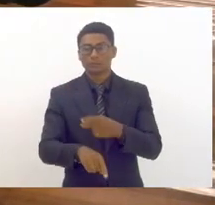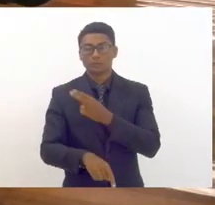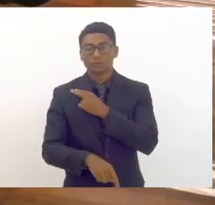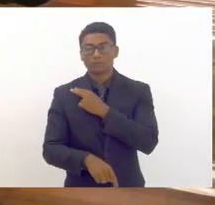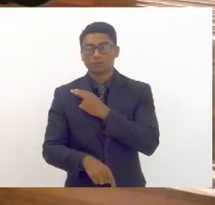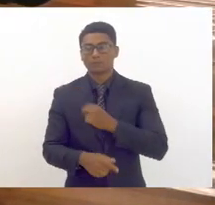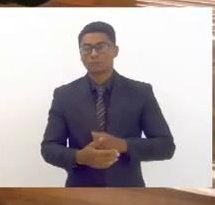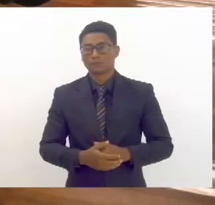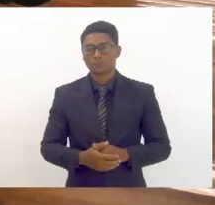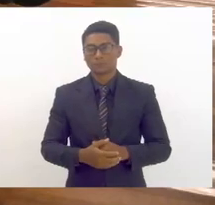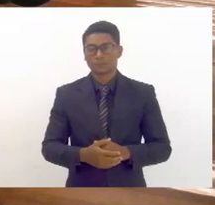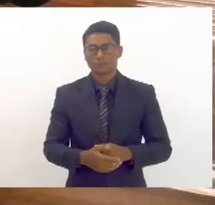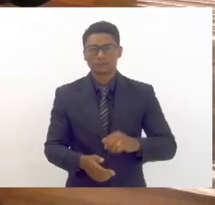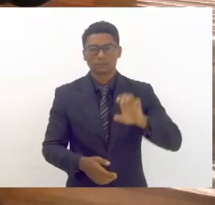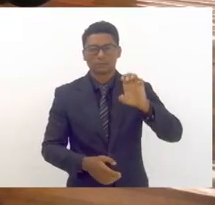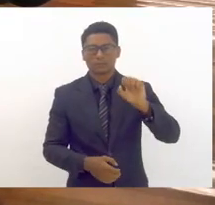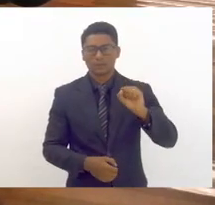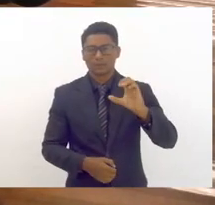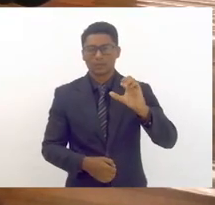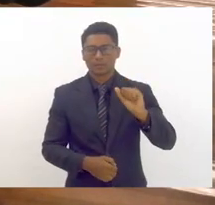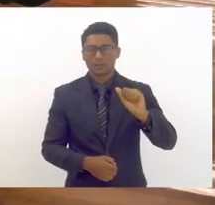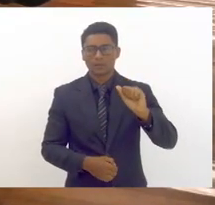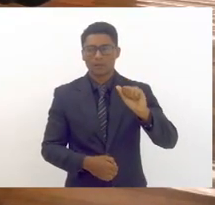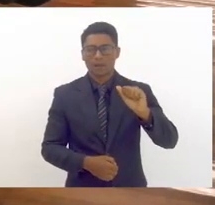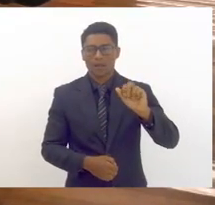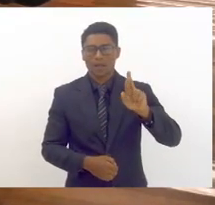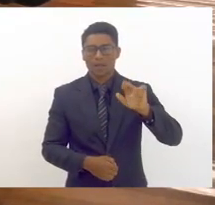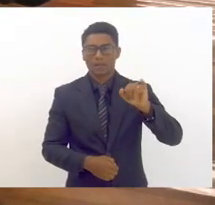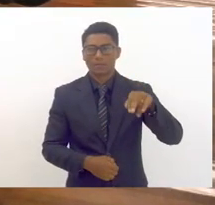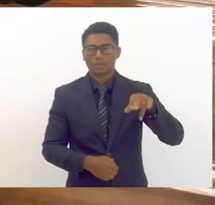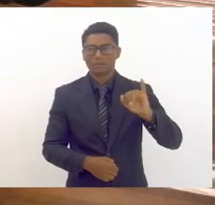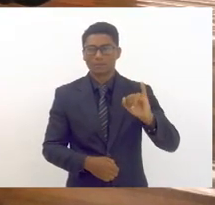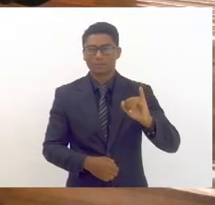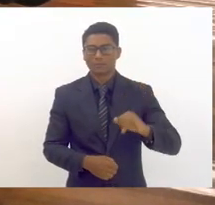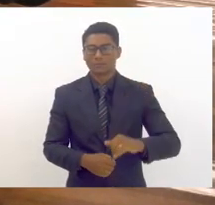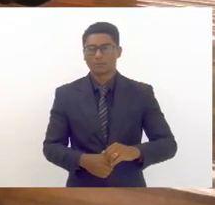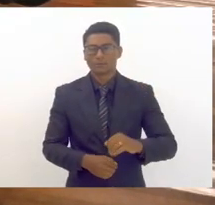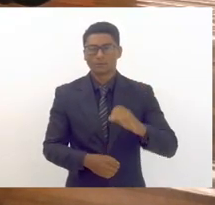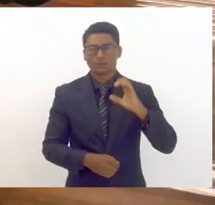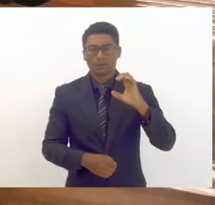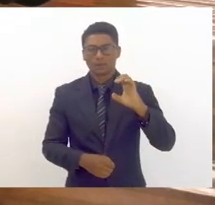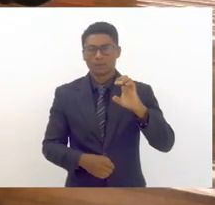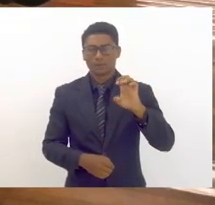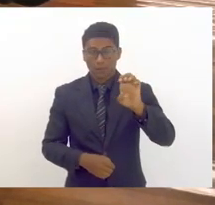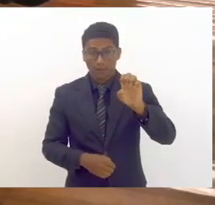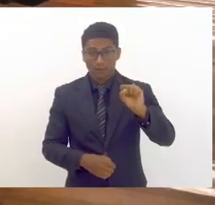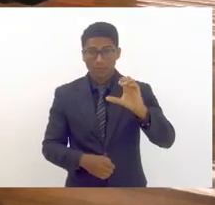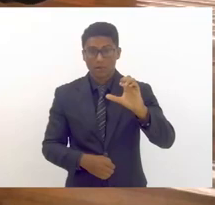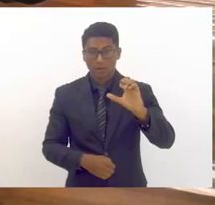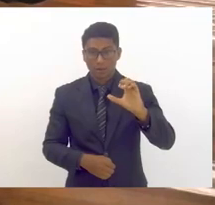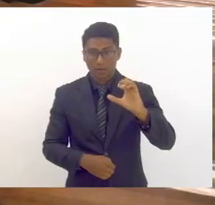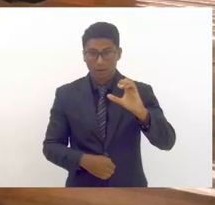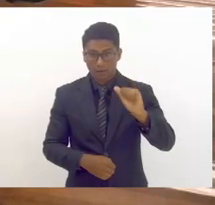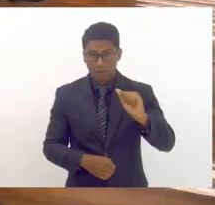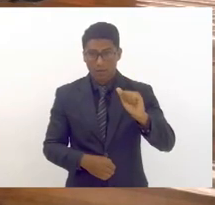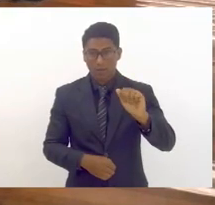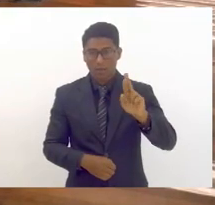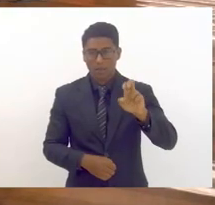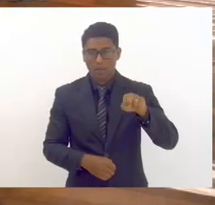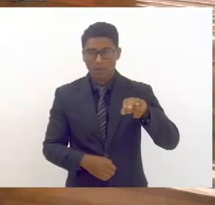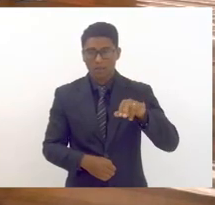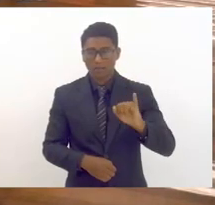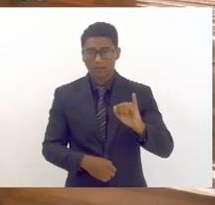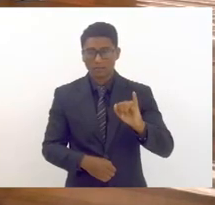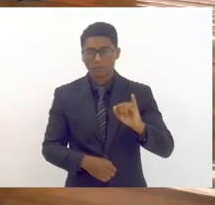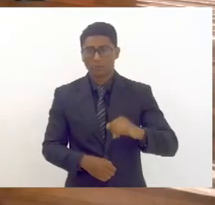Scarini, falei certo? Scarini, sim. Scarelli. De Mangaratiba. Scarini,